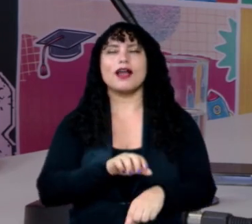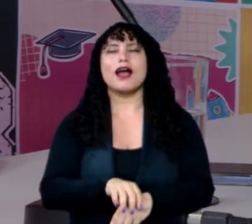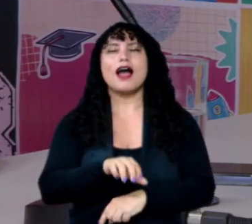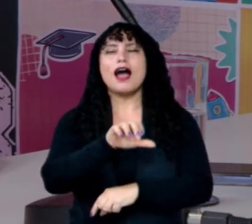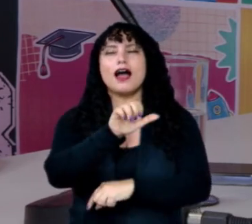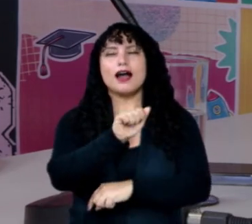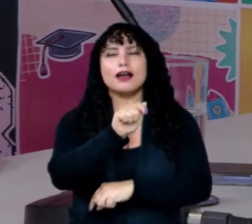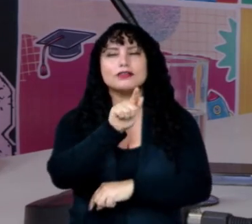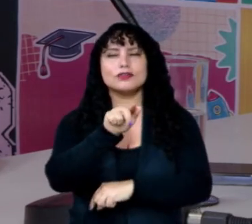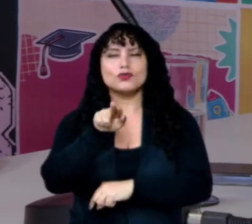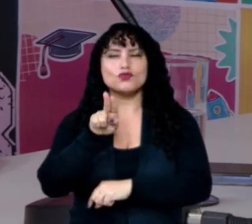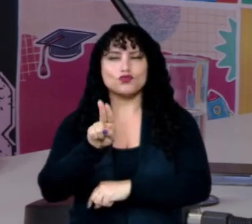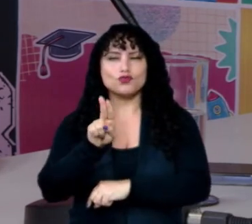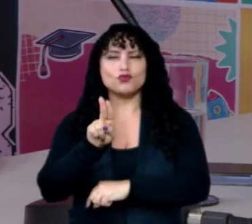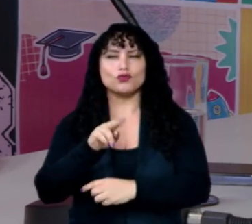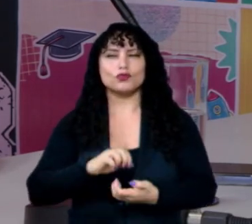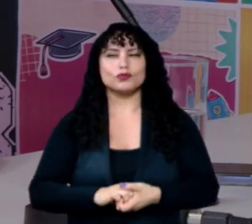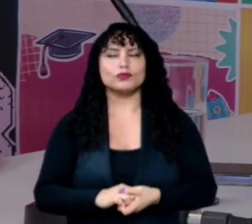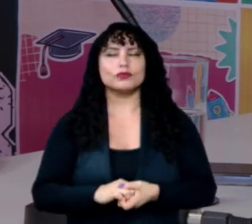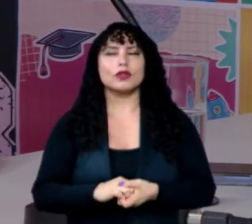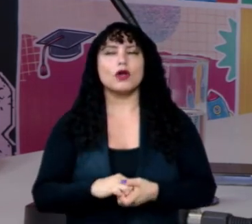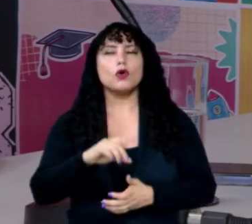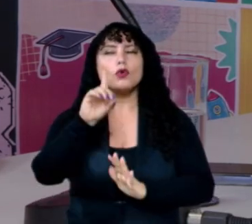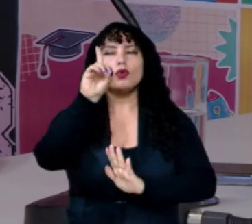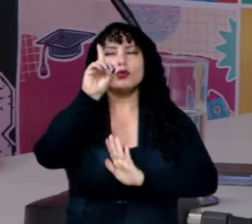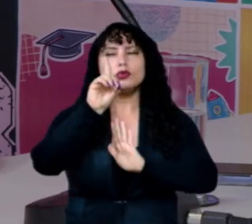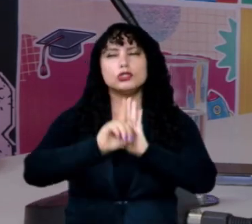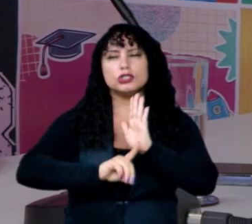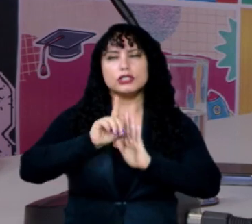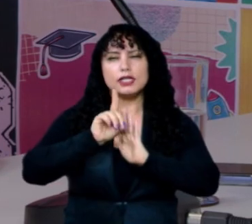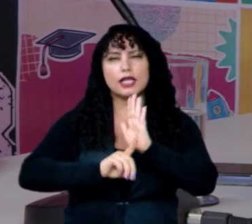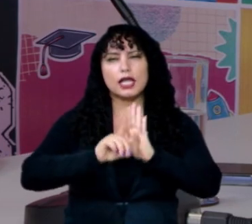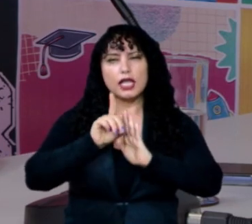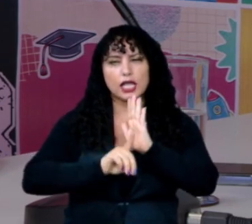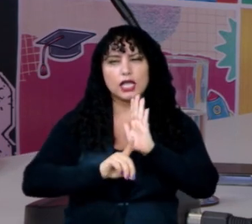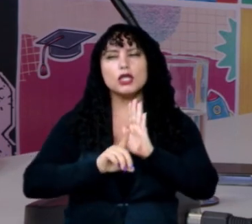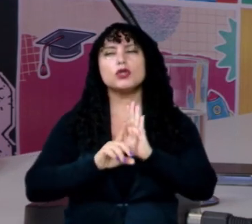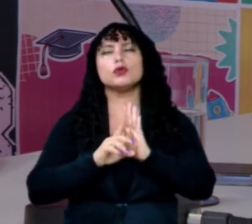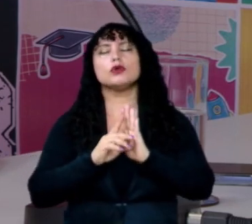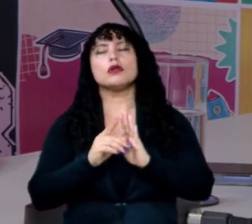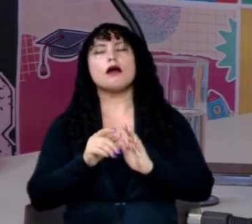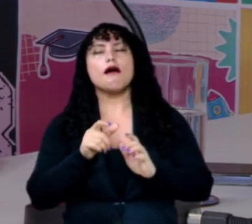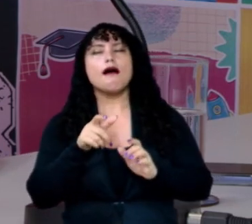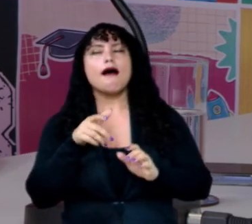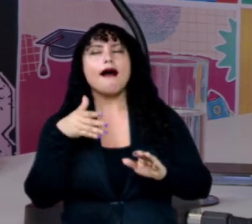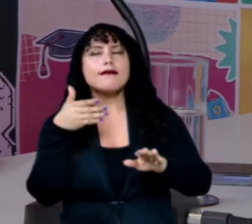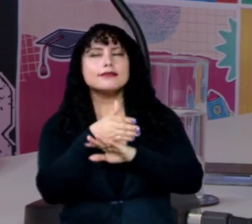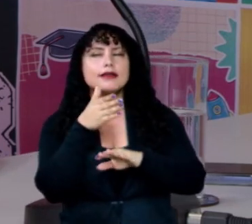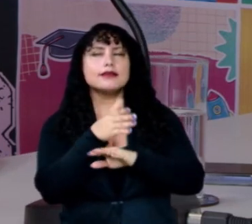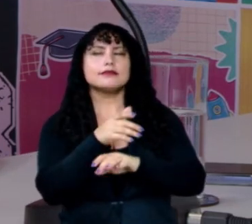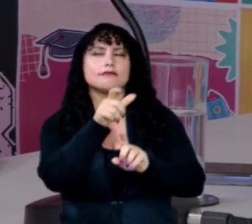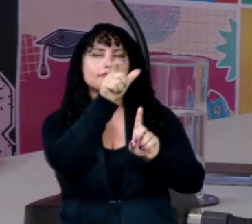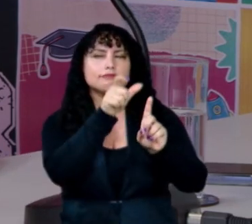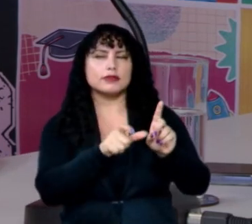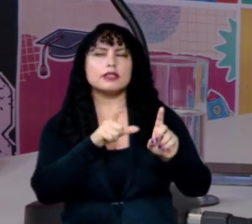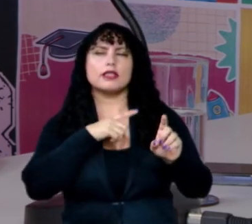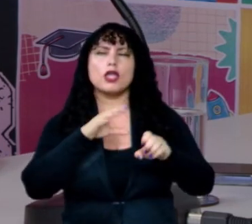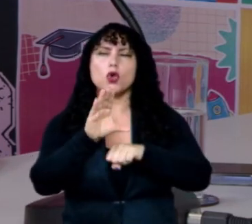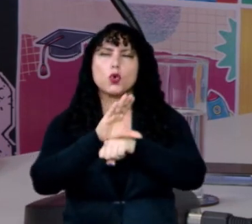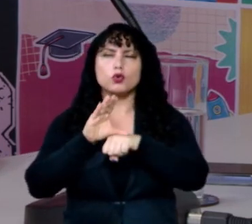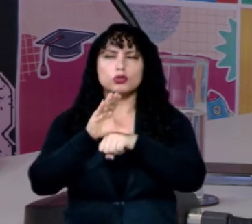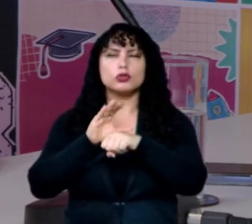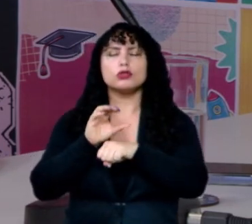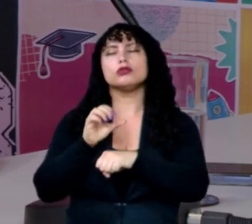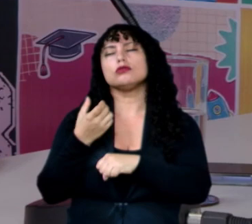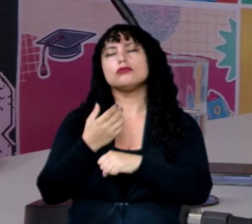União. Porque esse direito do cidadão de acesso à informação, ele já estava na nossa Constituição de